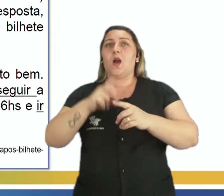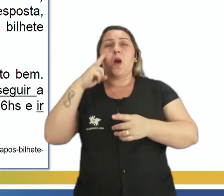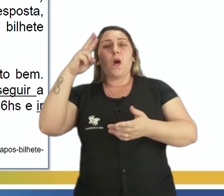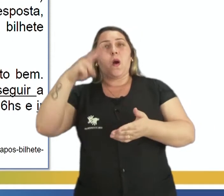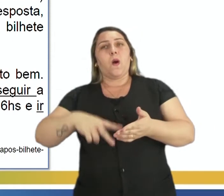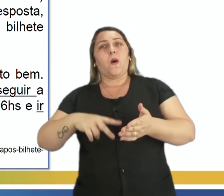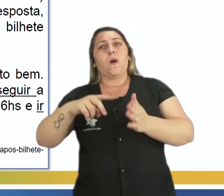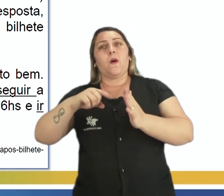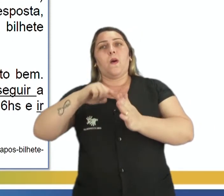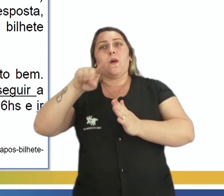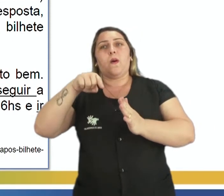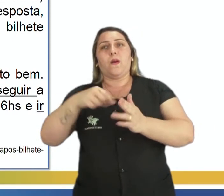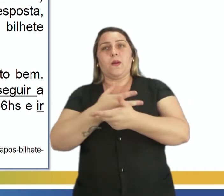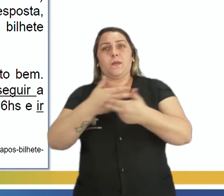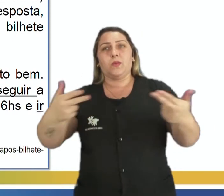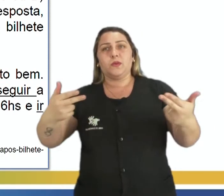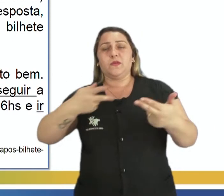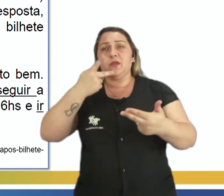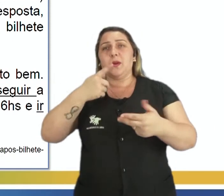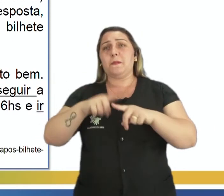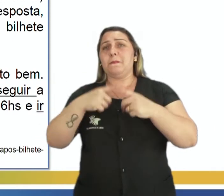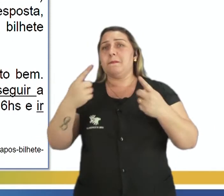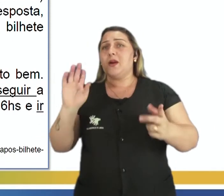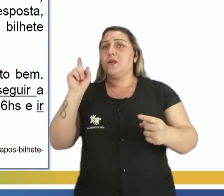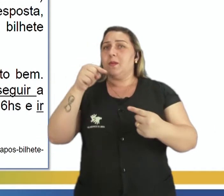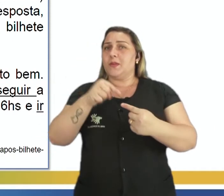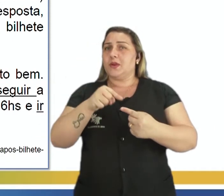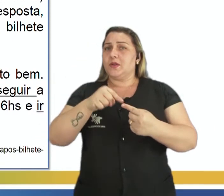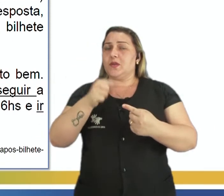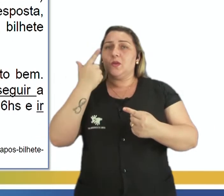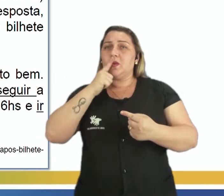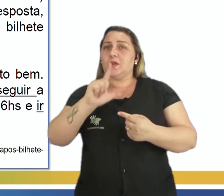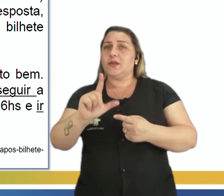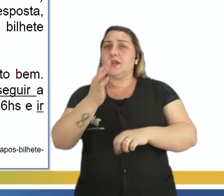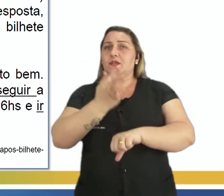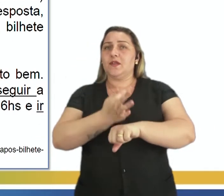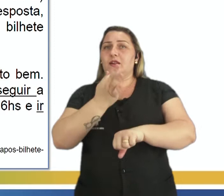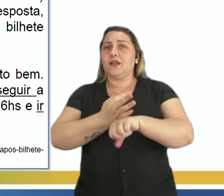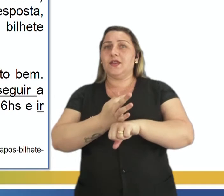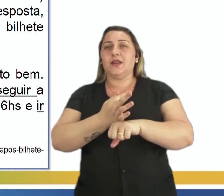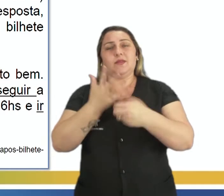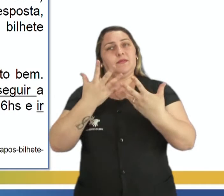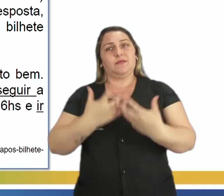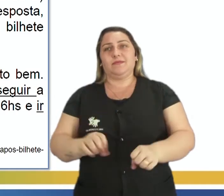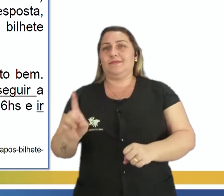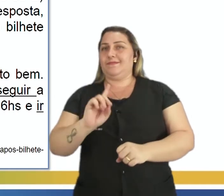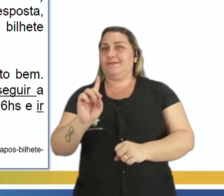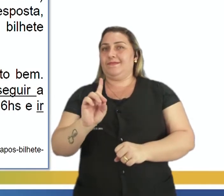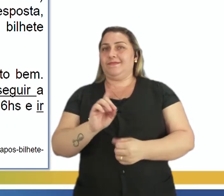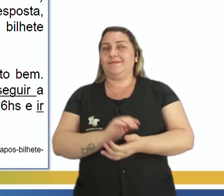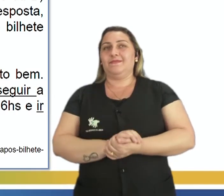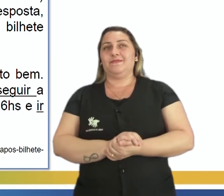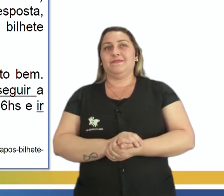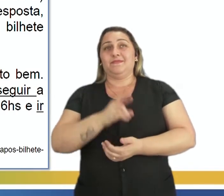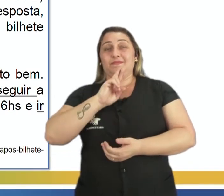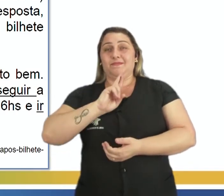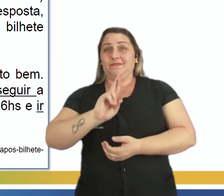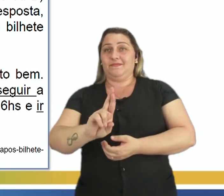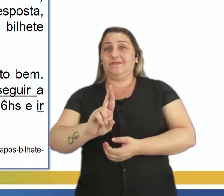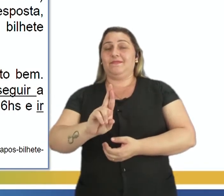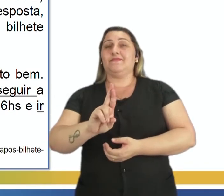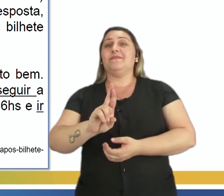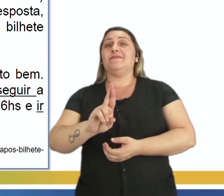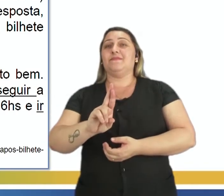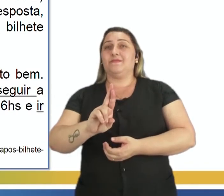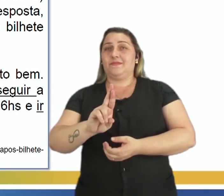essa pontuação, comentou. Mas o objetivo de conseguir a folga não foi atingido pelo garoto. A resposta